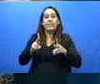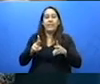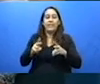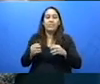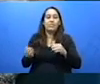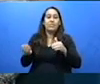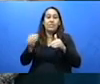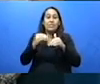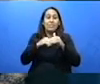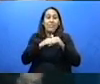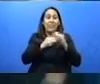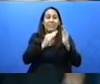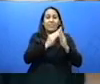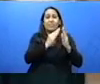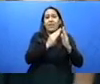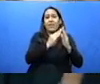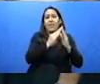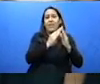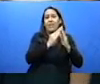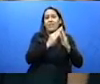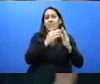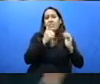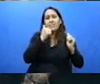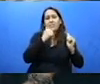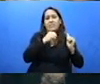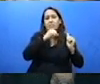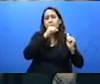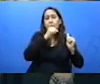Irmãos, ó o tio,